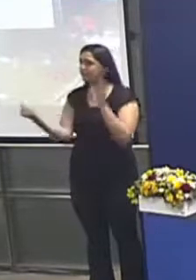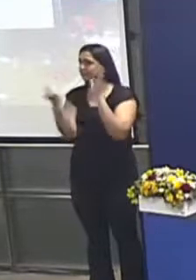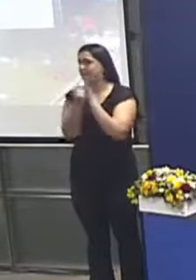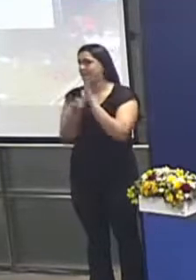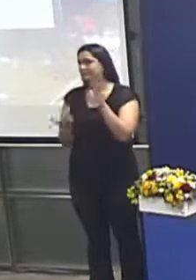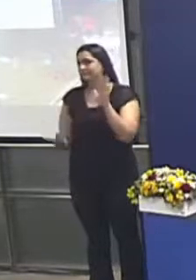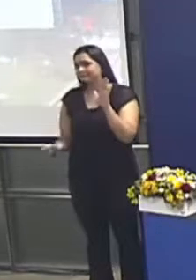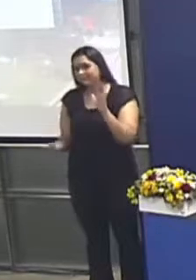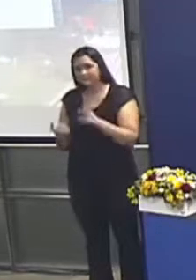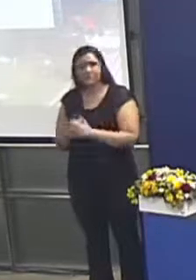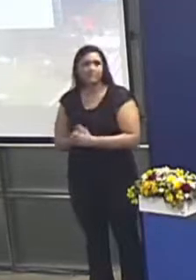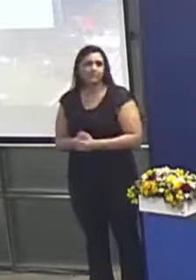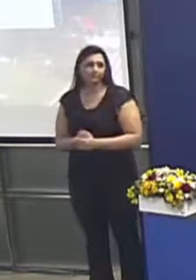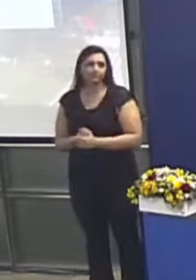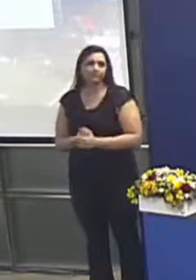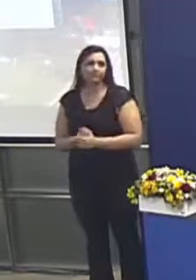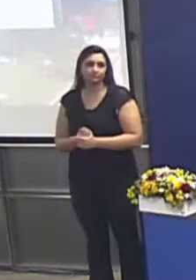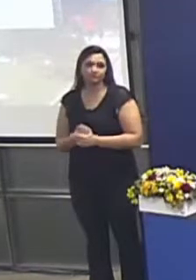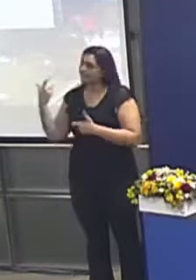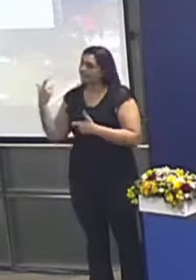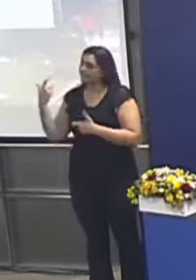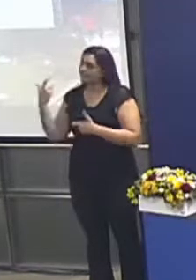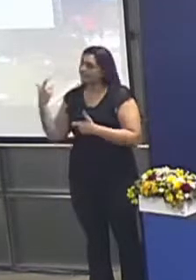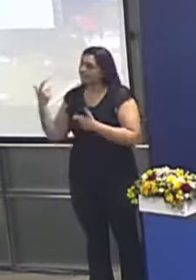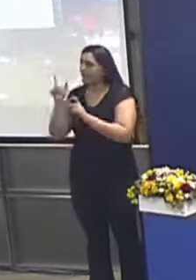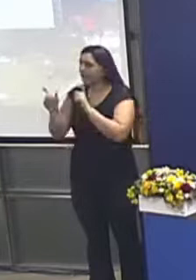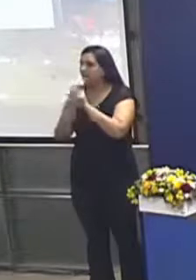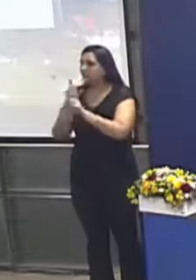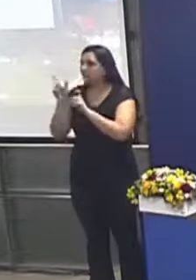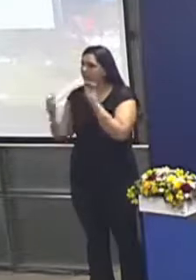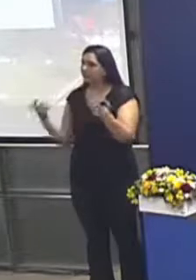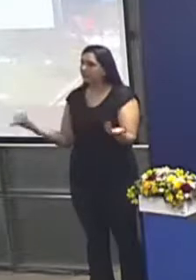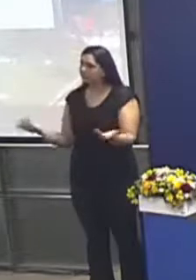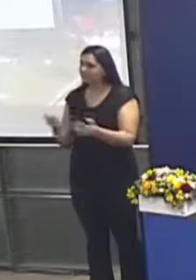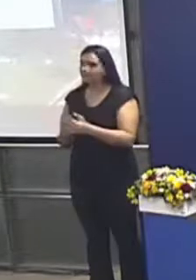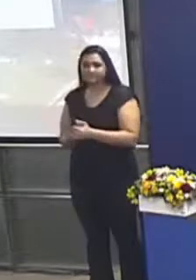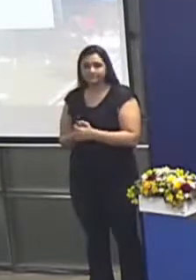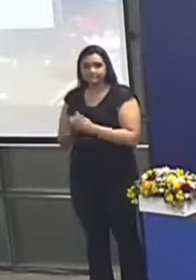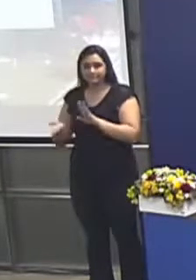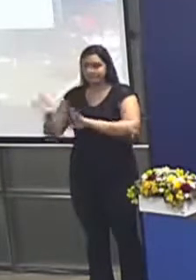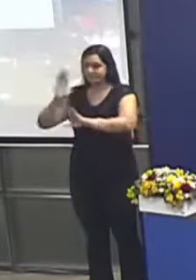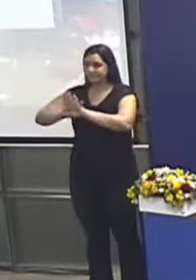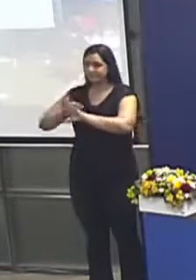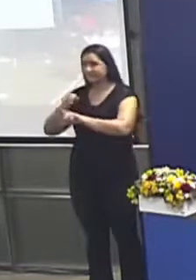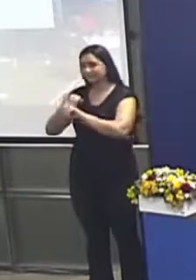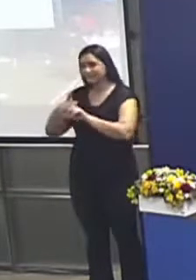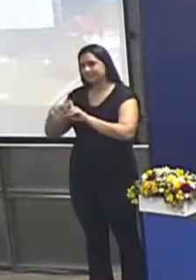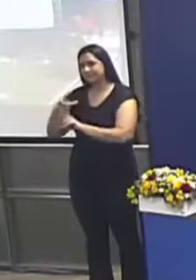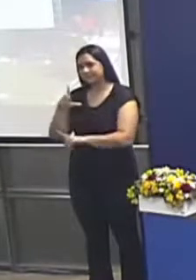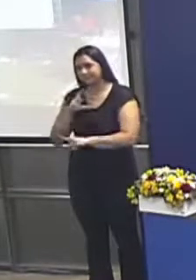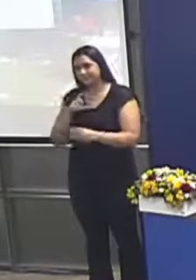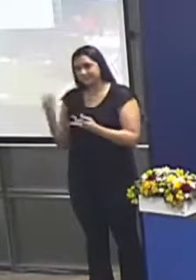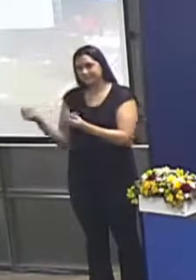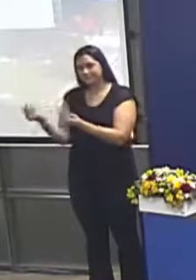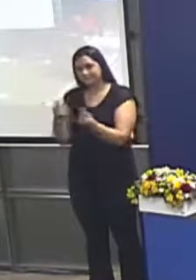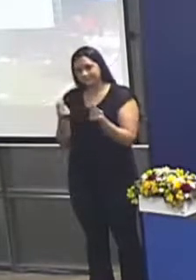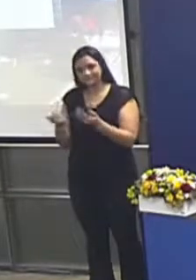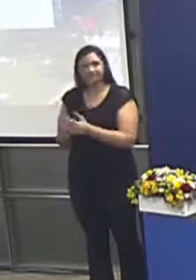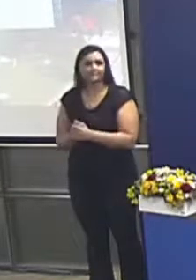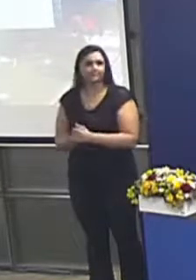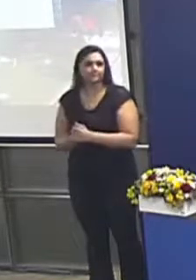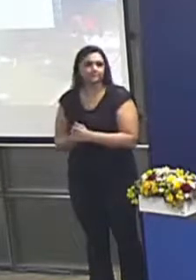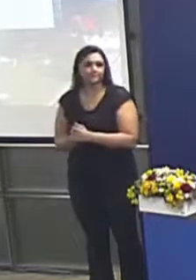né? Poxa vida, quanto tempo para a gente falar essa palavra. Olha o que está embrenhado na nossa sociedade. É nesse